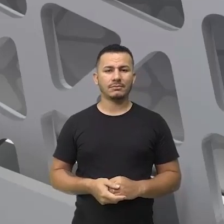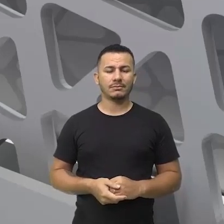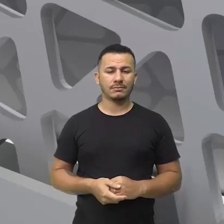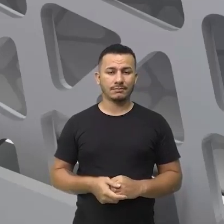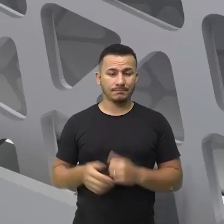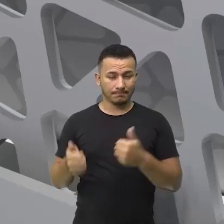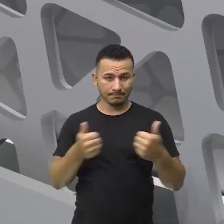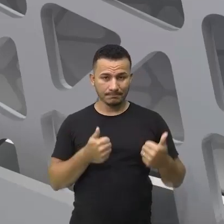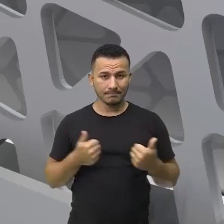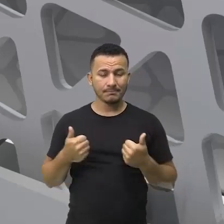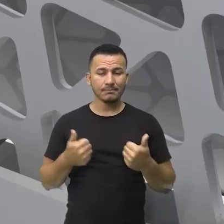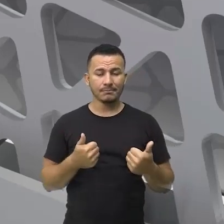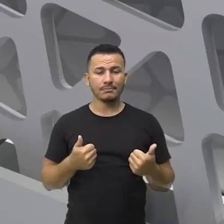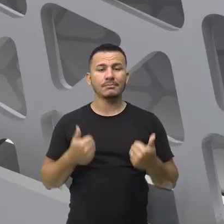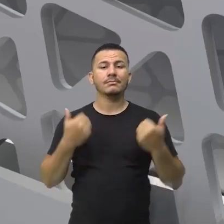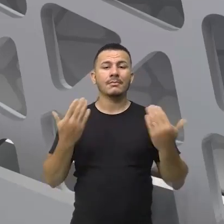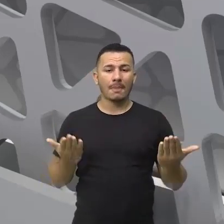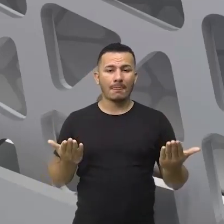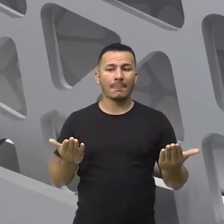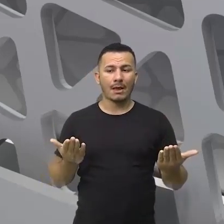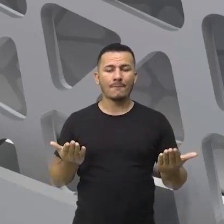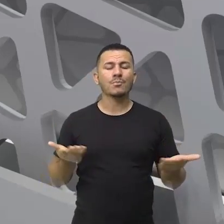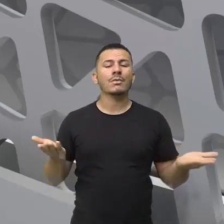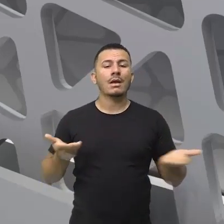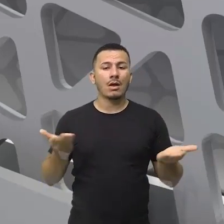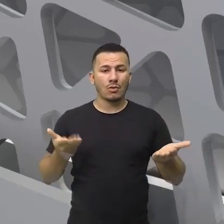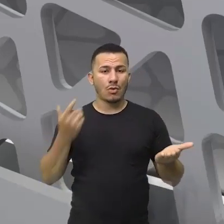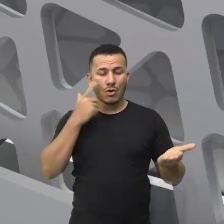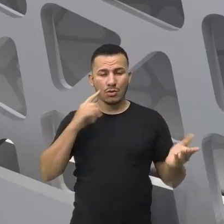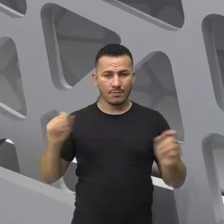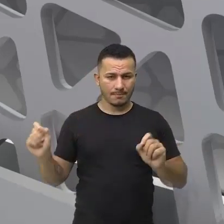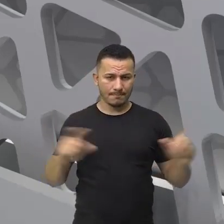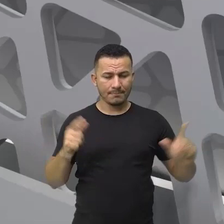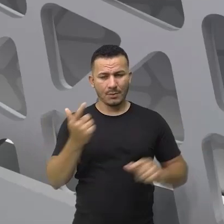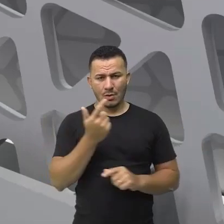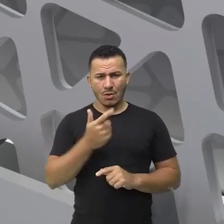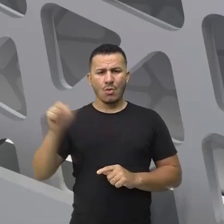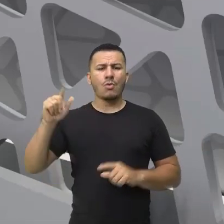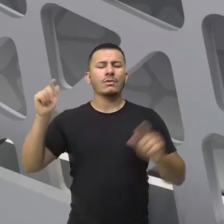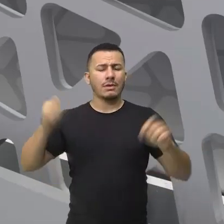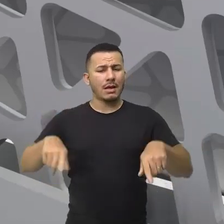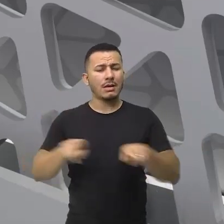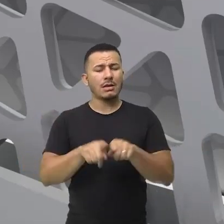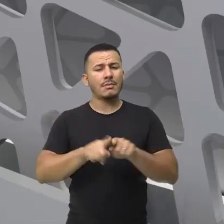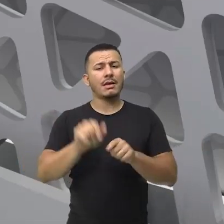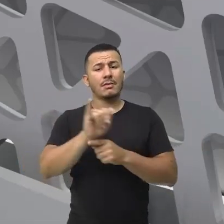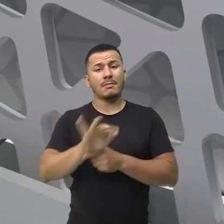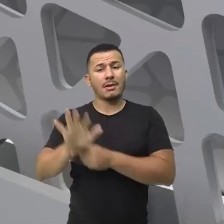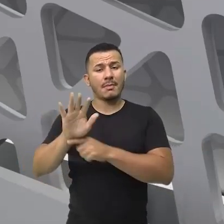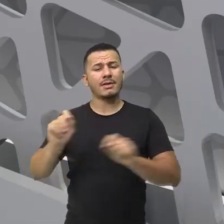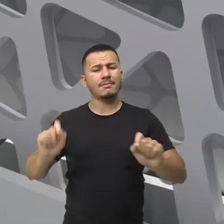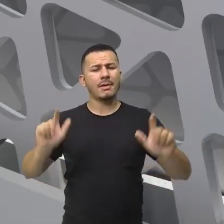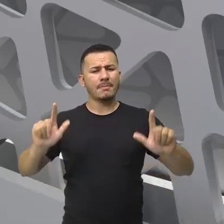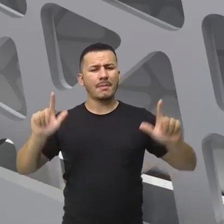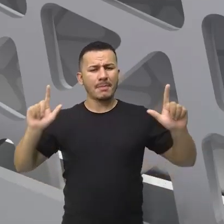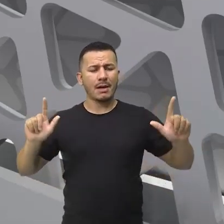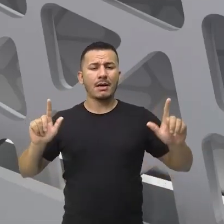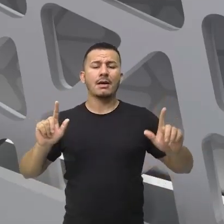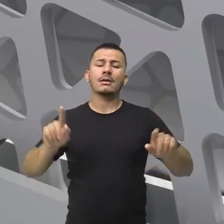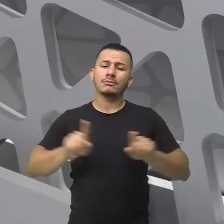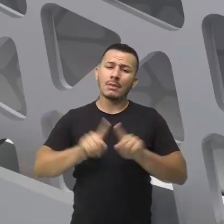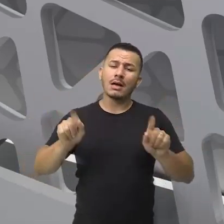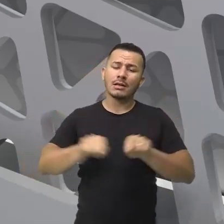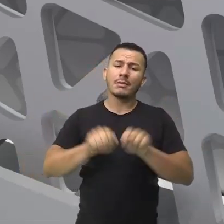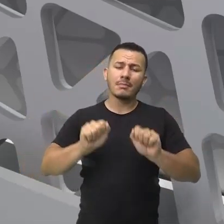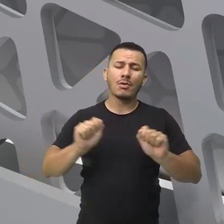figura que é 2 vezes maior do que a primeira figura lá do nosso enunciado, lá no começo do enunciado da nossa questão.